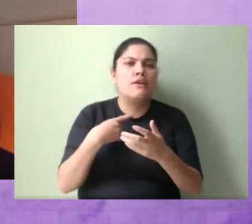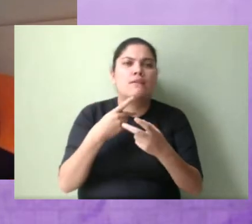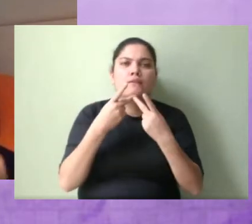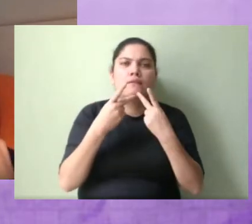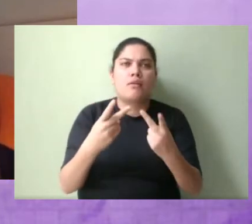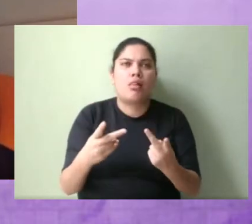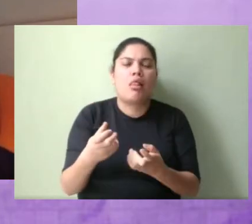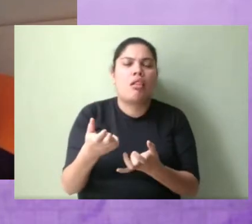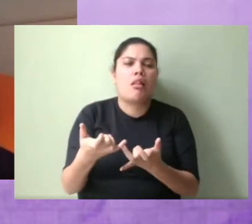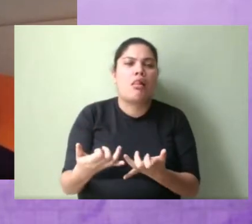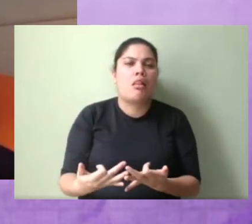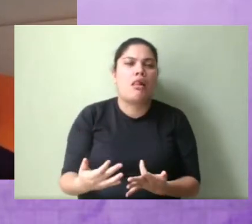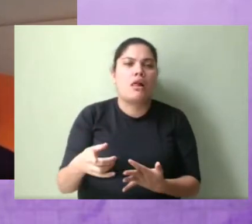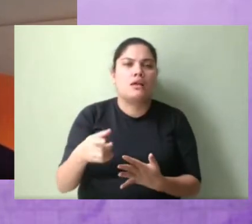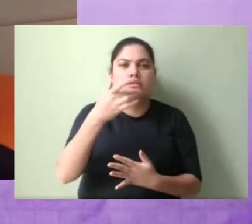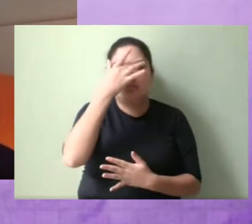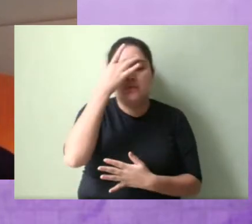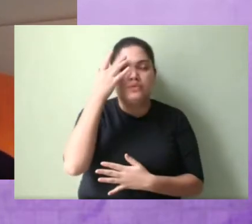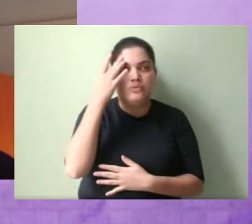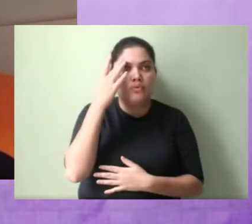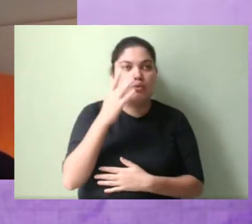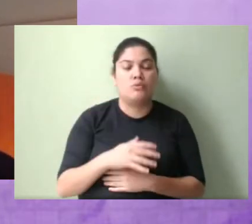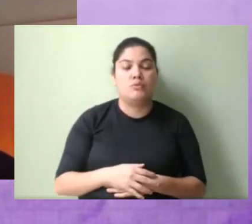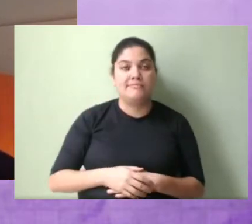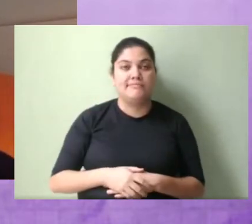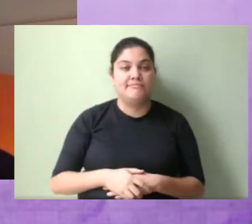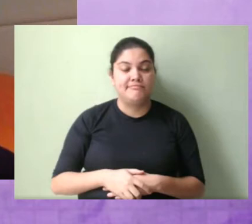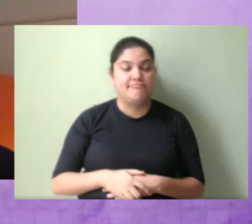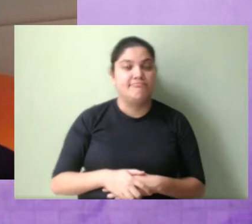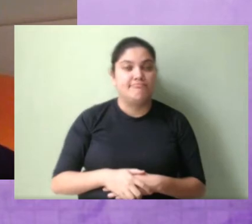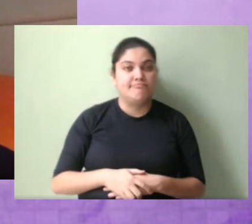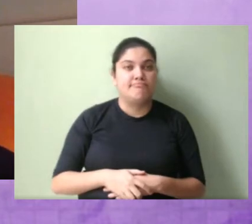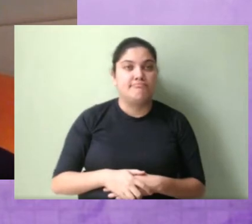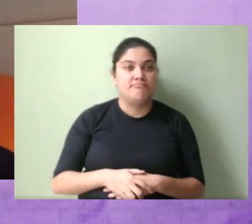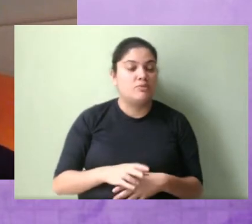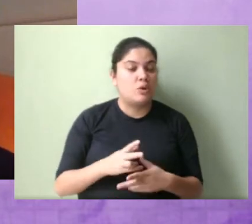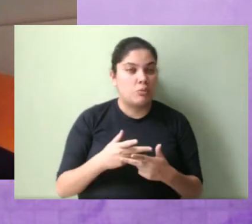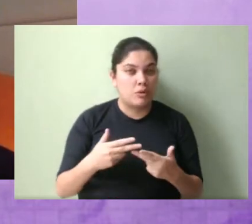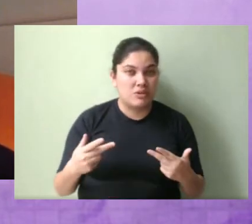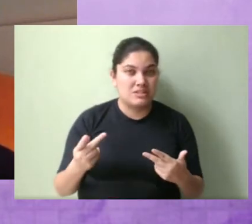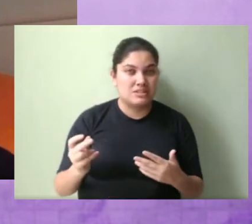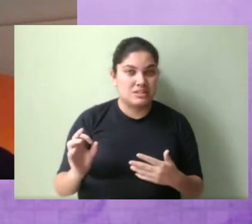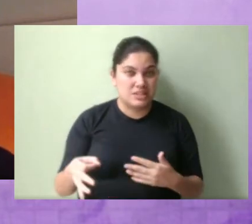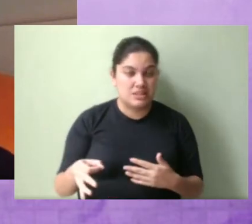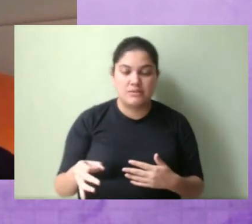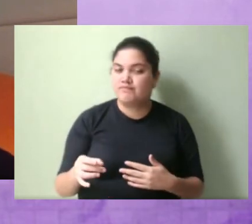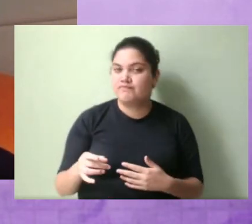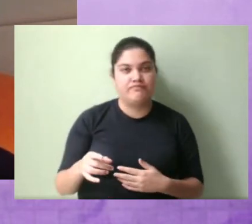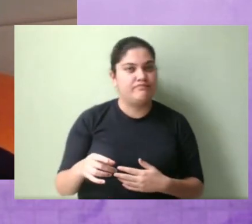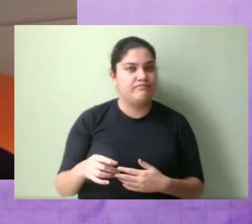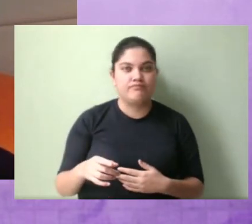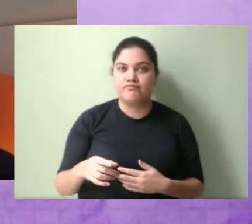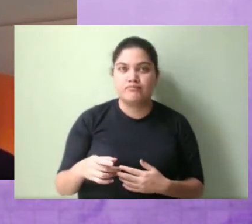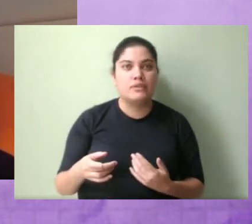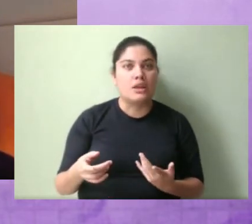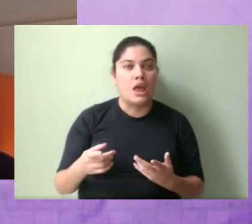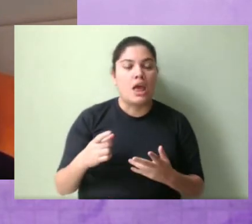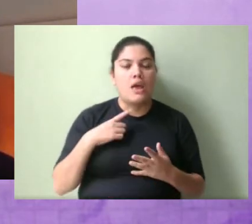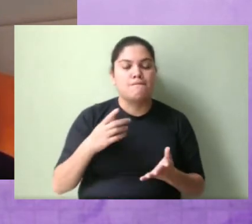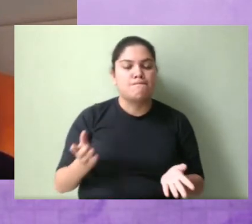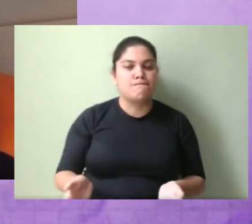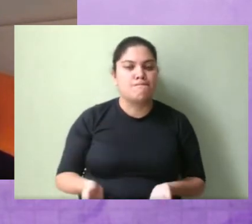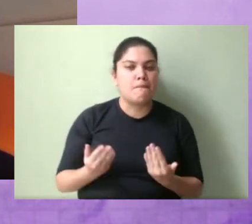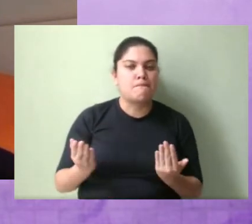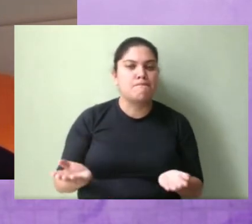que você está fazendo tanta questão de ignorar essa falha? Por que você está fazendo tanta questão de falar e justificar por essa pessoa na sua